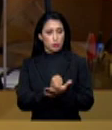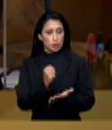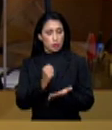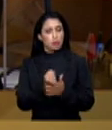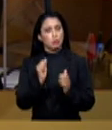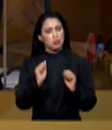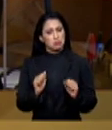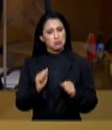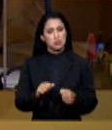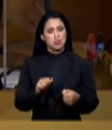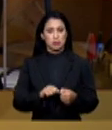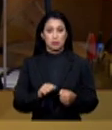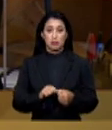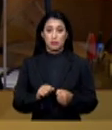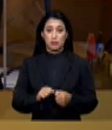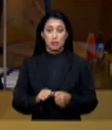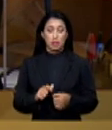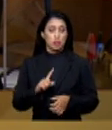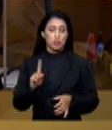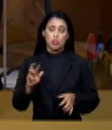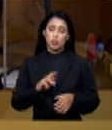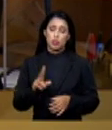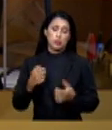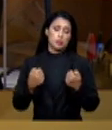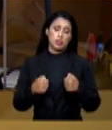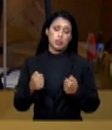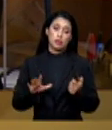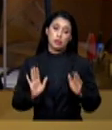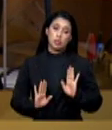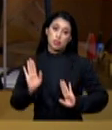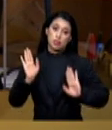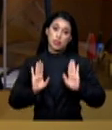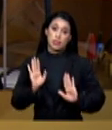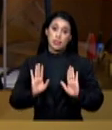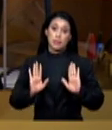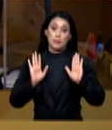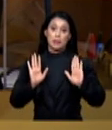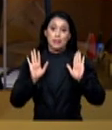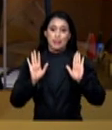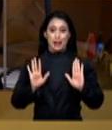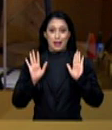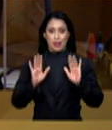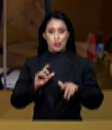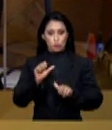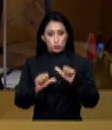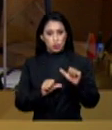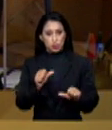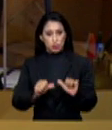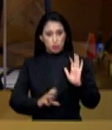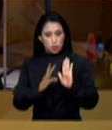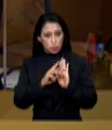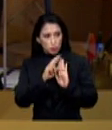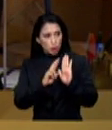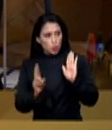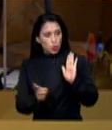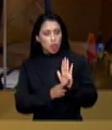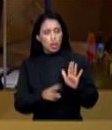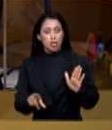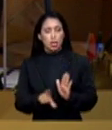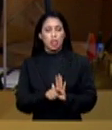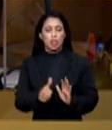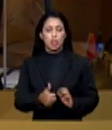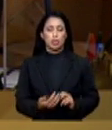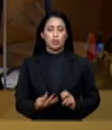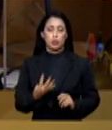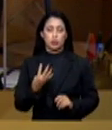ser realizada por meio de dispensa de licitação o grande ponto de Virada do modelo regulatório instaurado